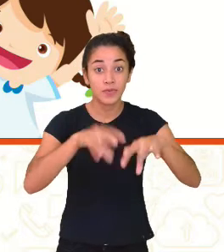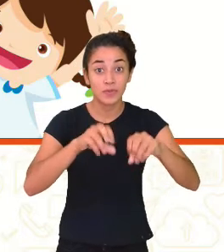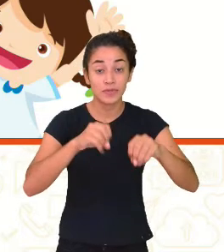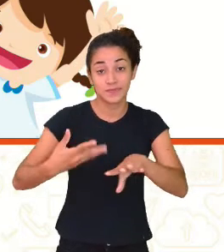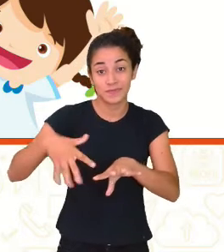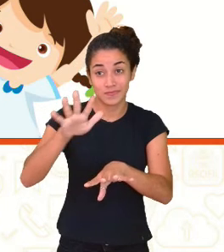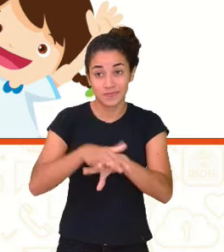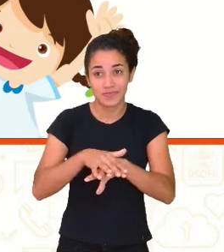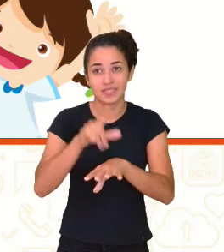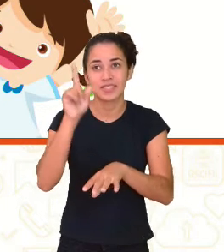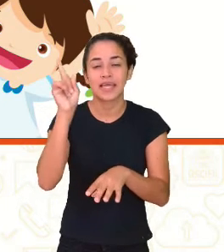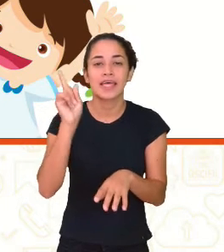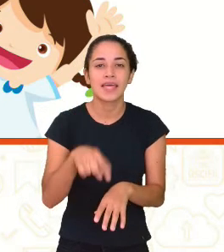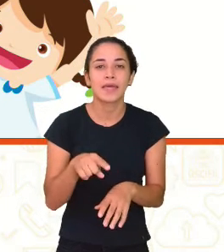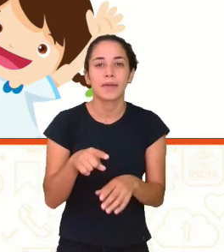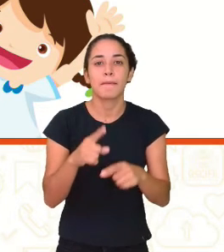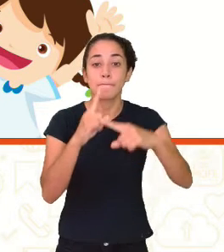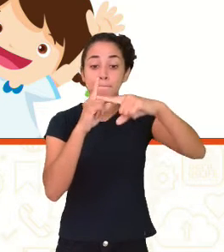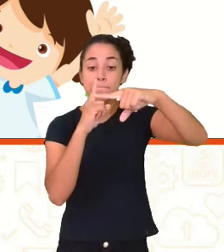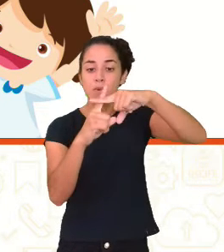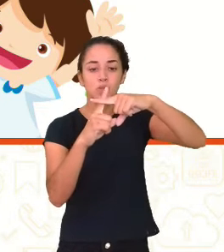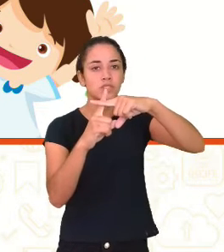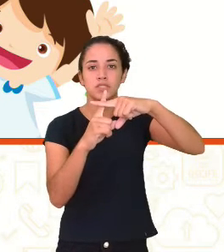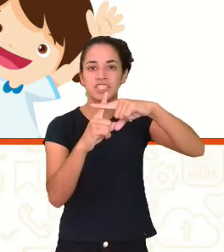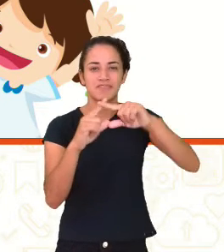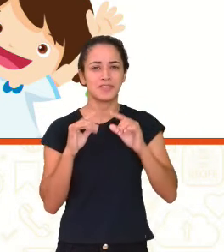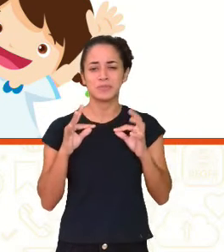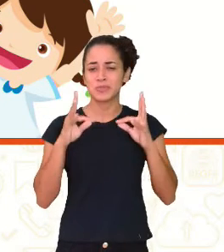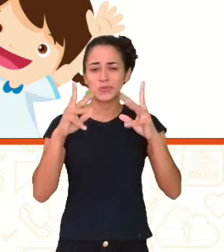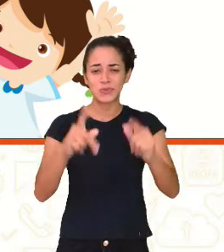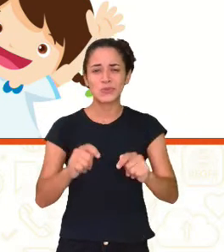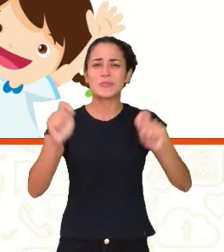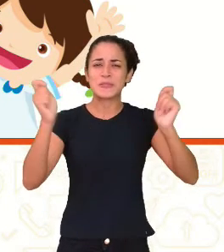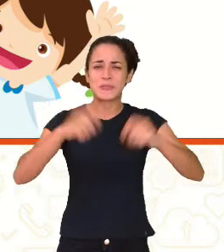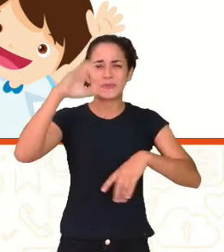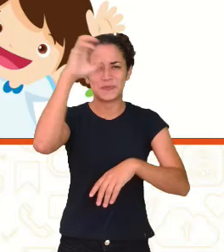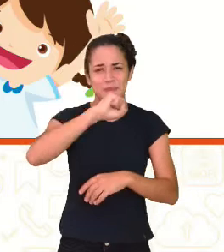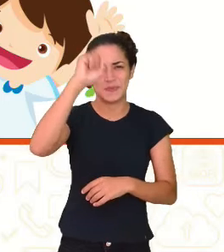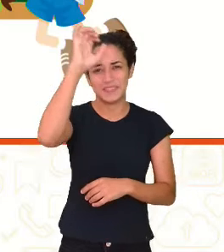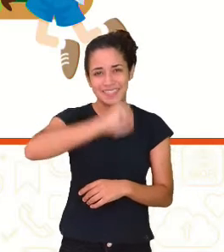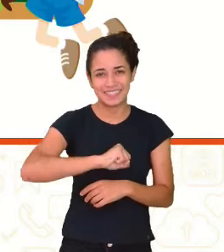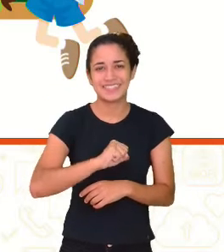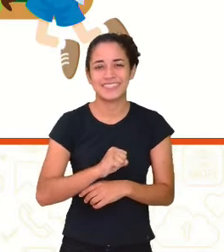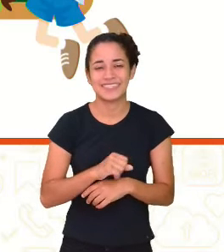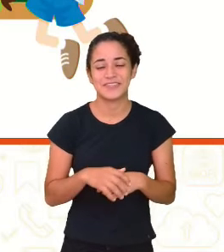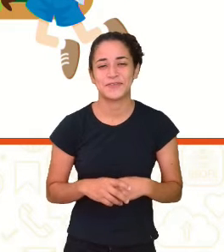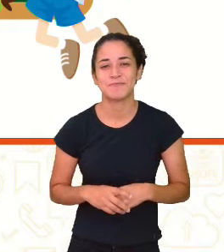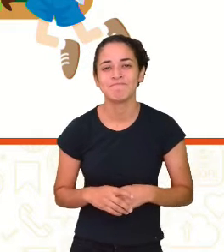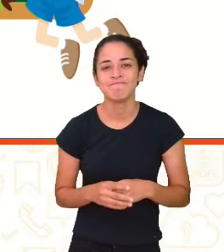inclusiva é positiva para todos, todos conseguem aprender com essa